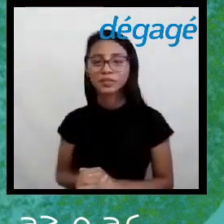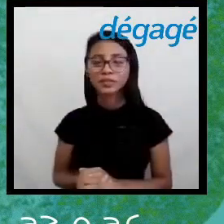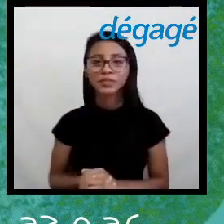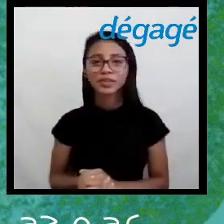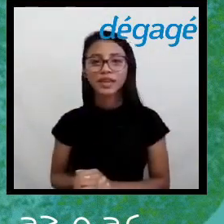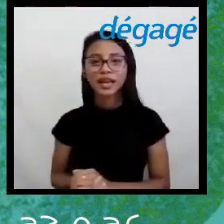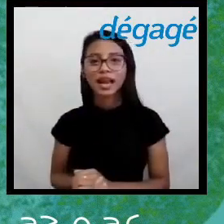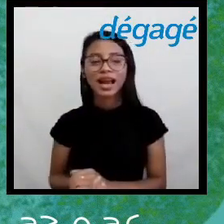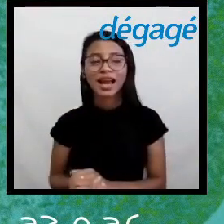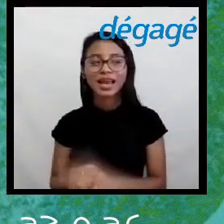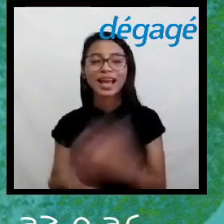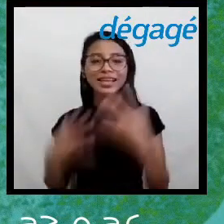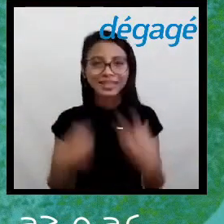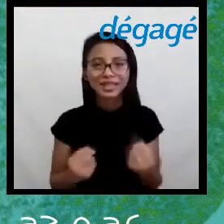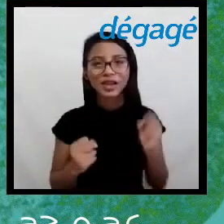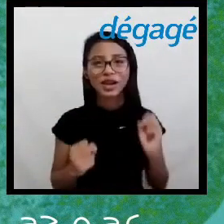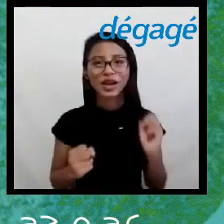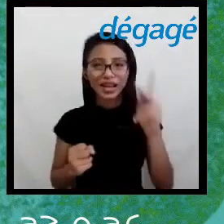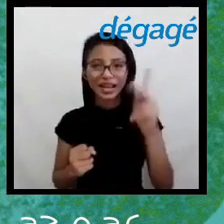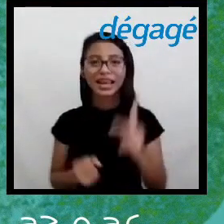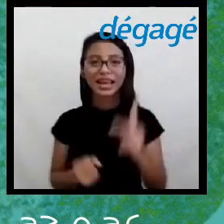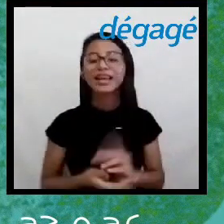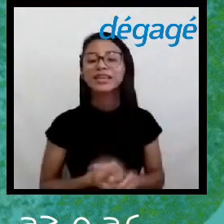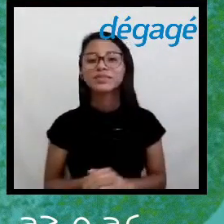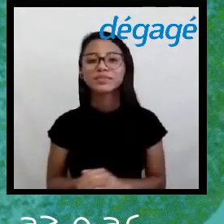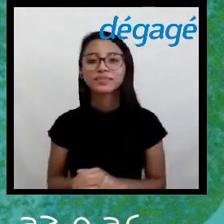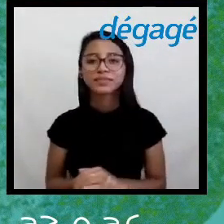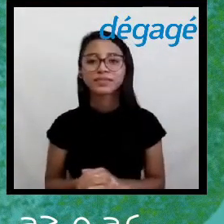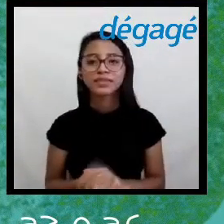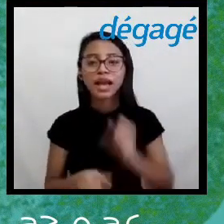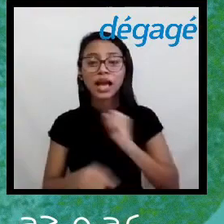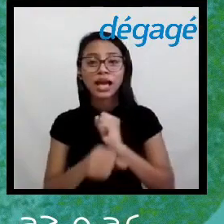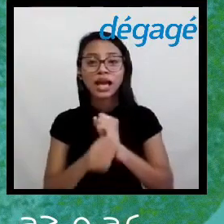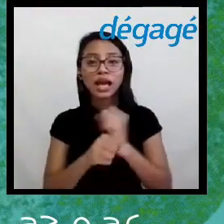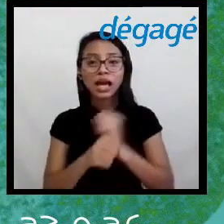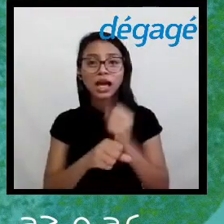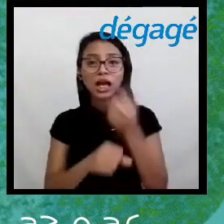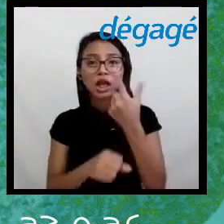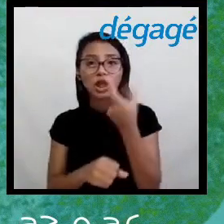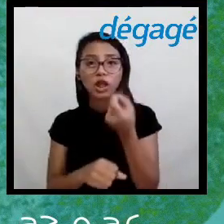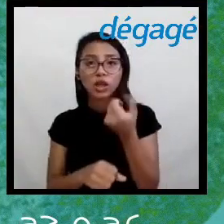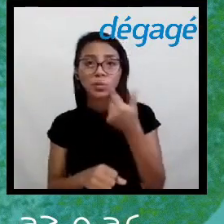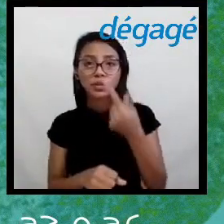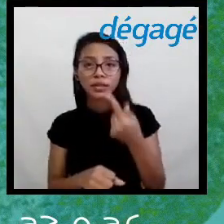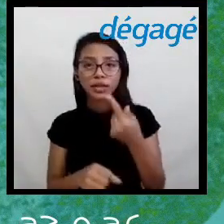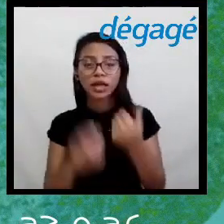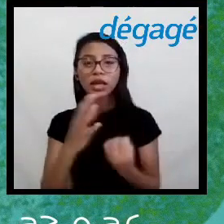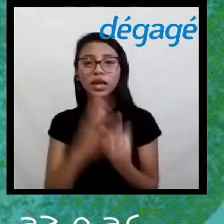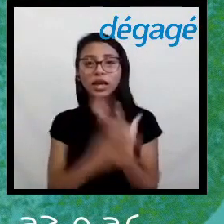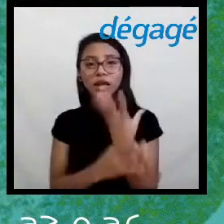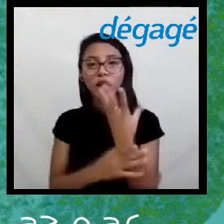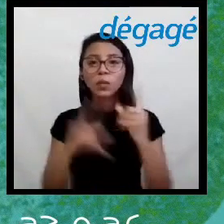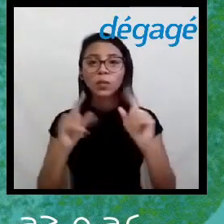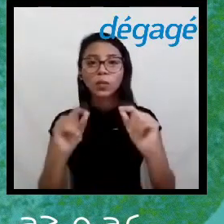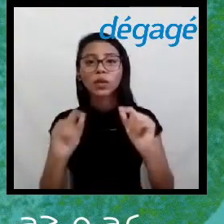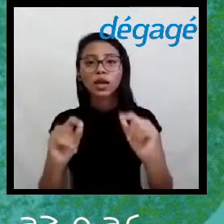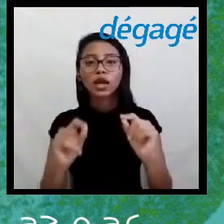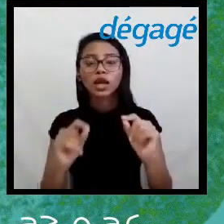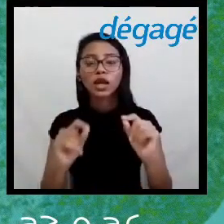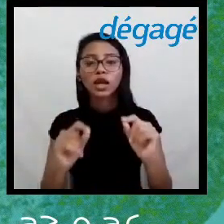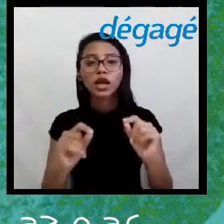e em 2017 a gente criou o projeto Pontos Diversos, Encontro de Arte Acessível, que existe até hoje, deu super